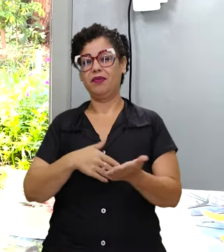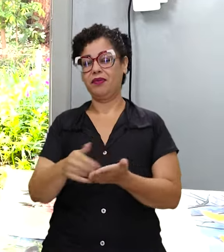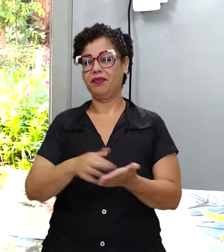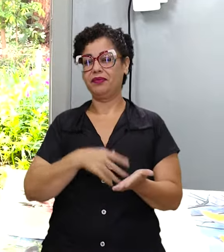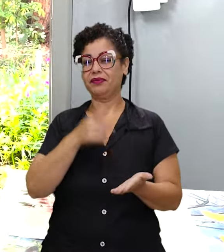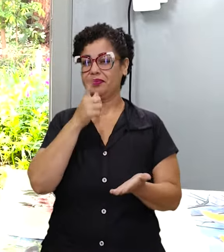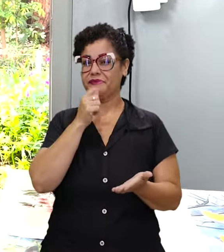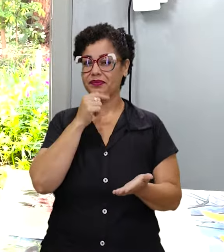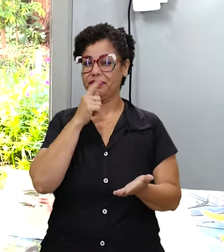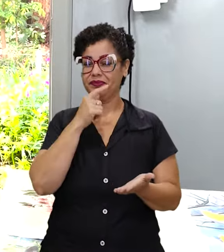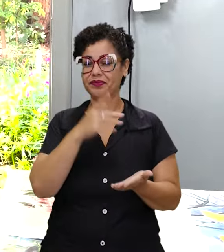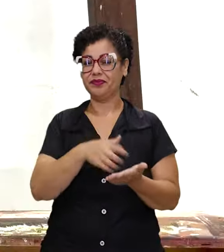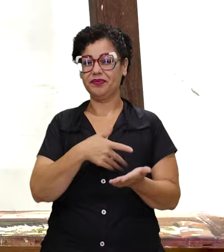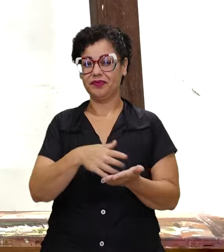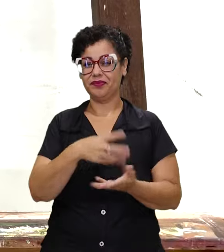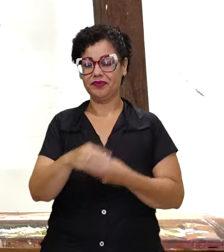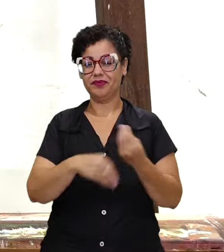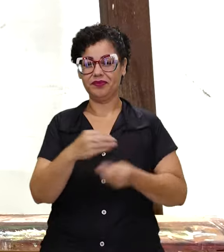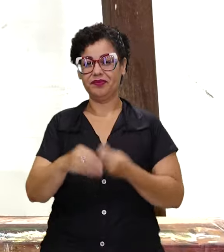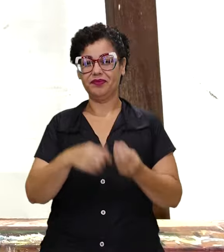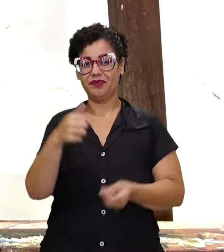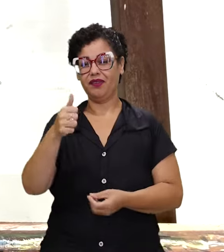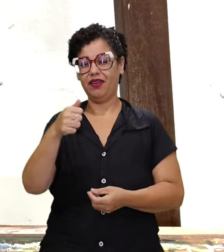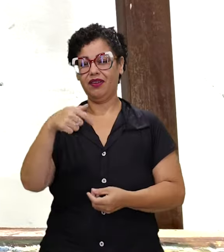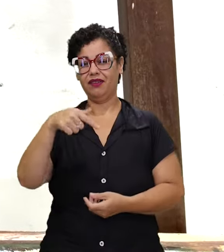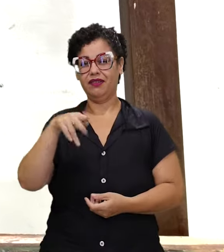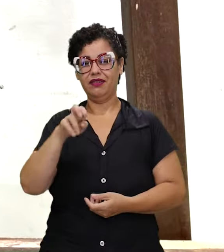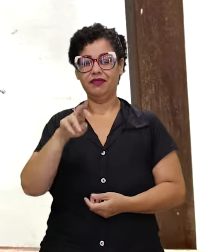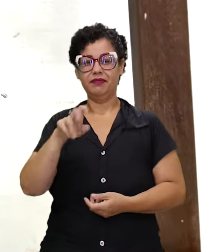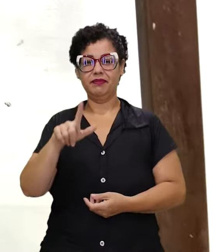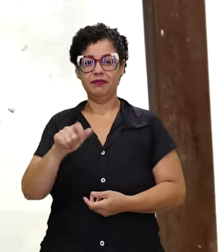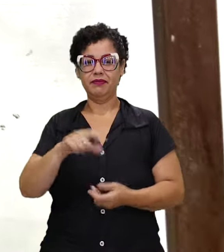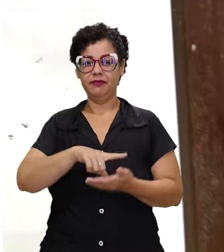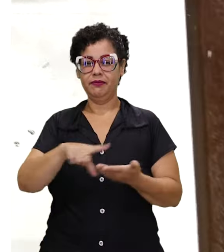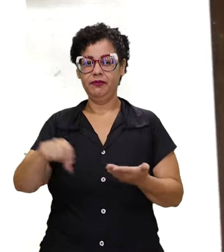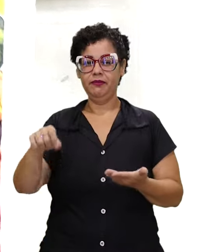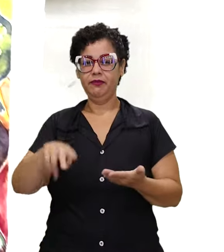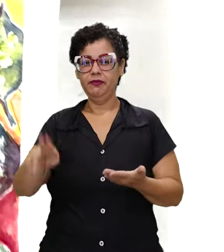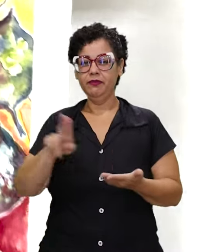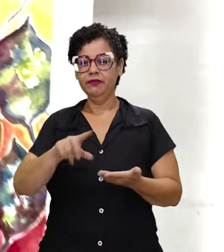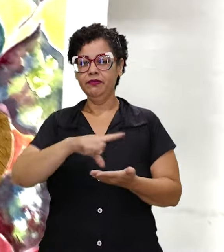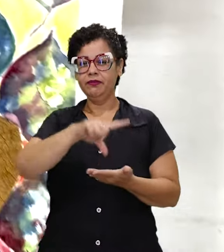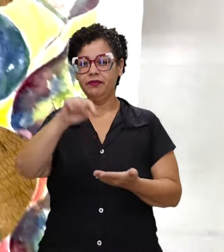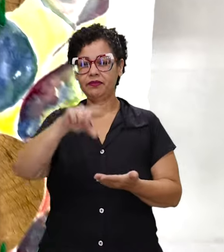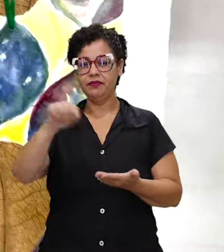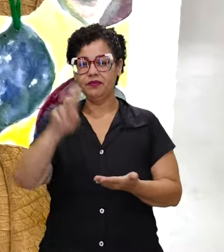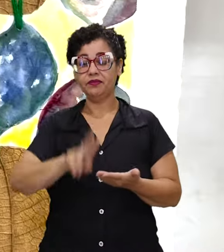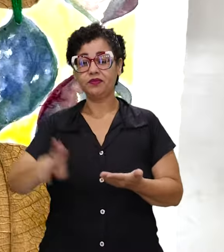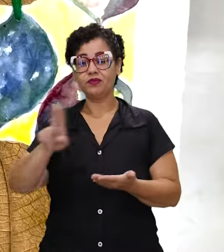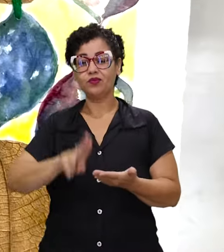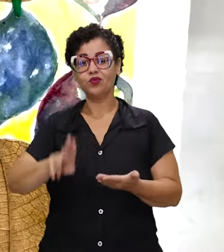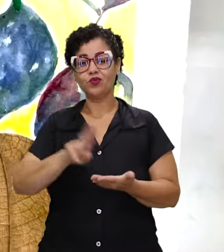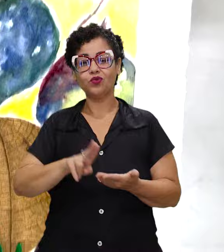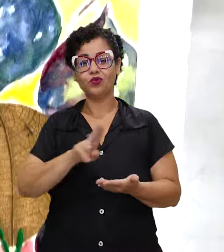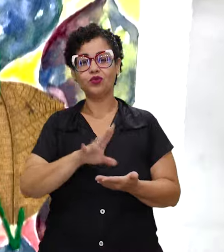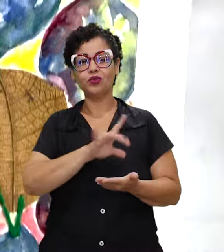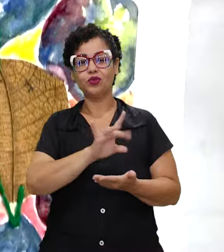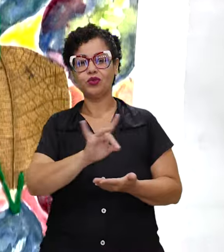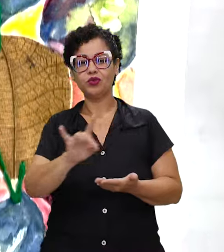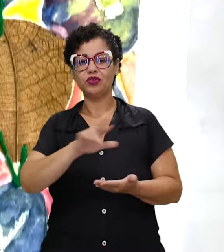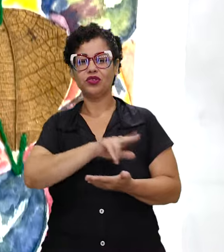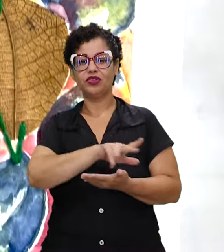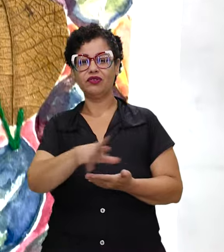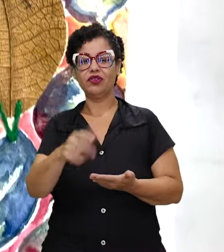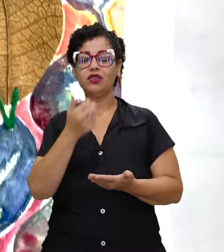uma aquarela onde eu trabalho com folhas estilizadas, mas explorando os tons, né? As